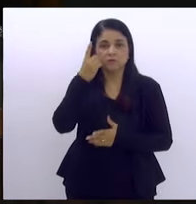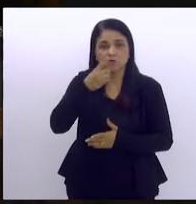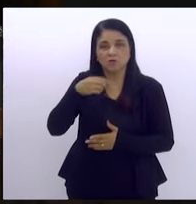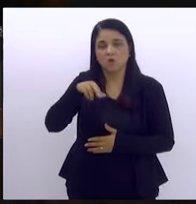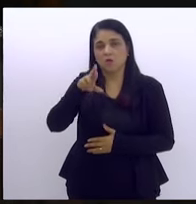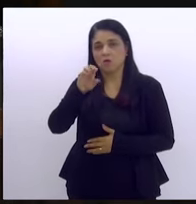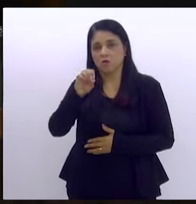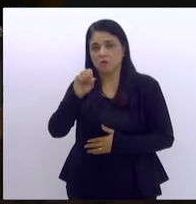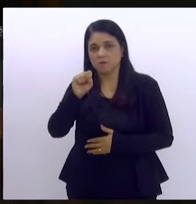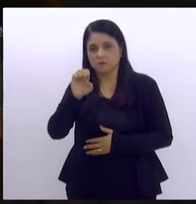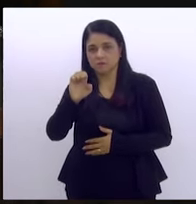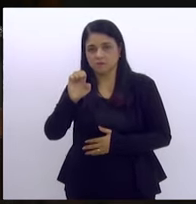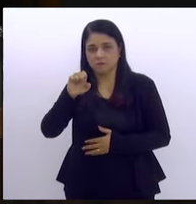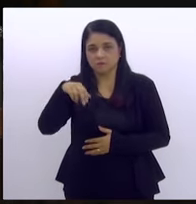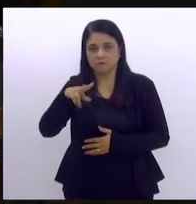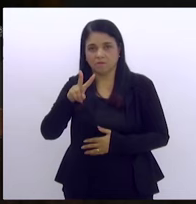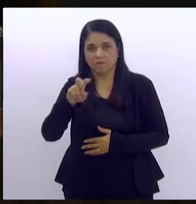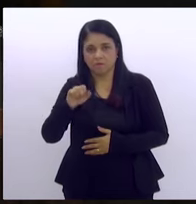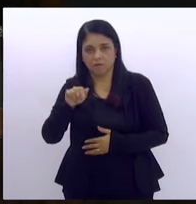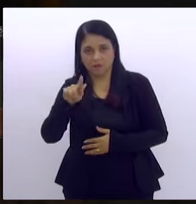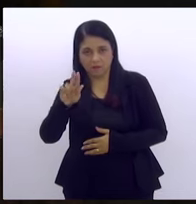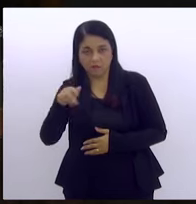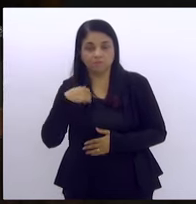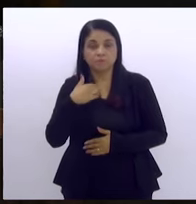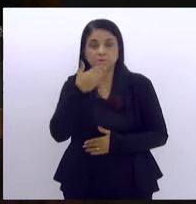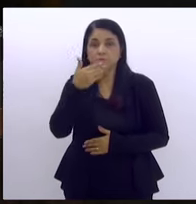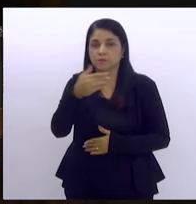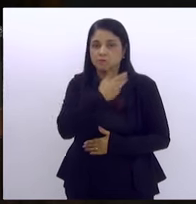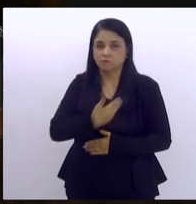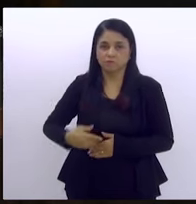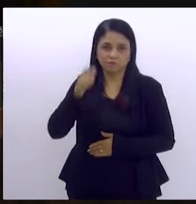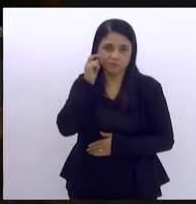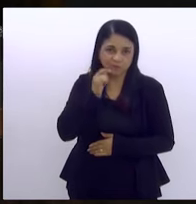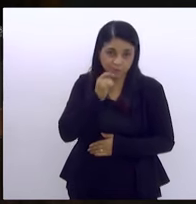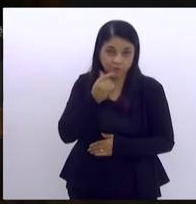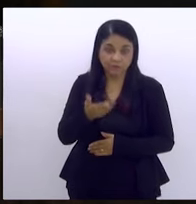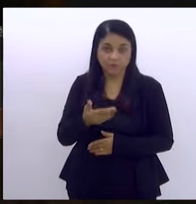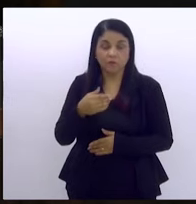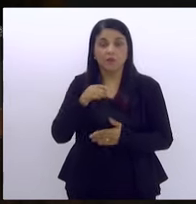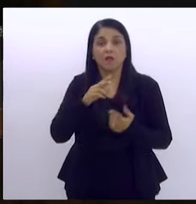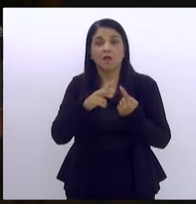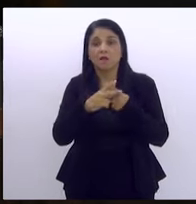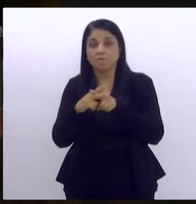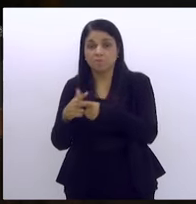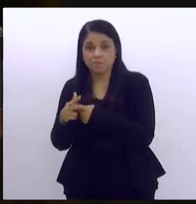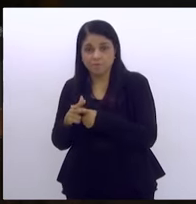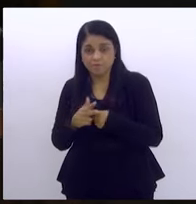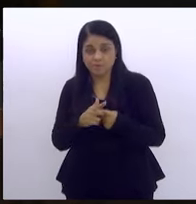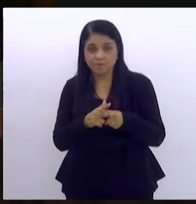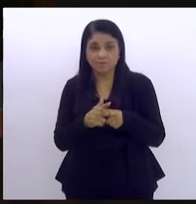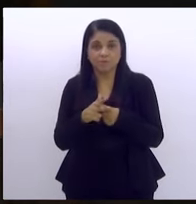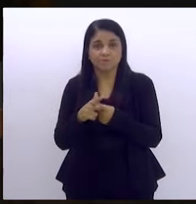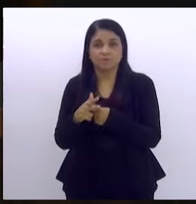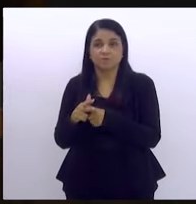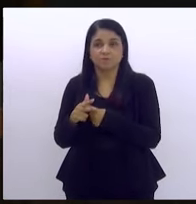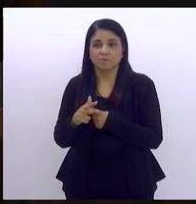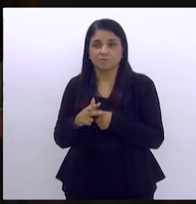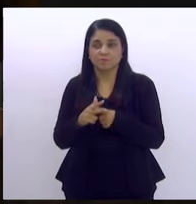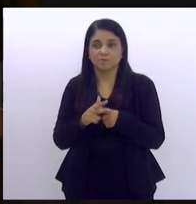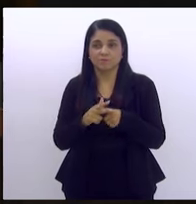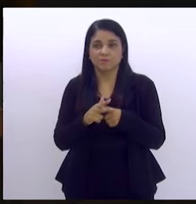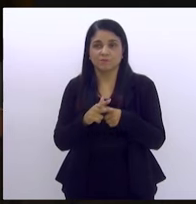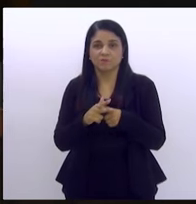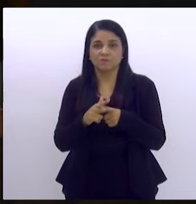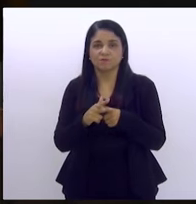que solicita ao excelentíssimo senhor governador do Estado do Rio de Janeiro, senhor Cláudio Castro, a reforma com as